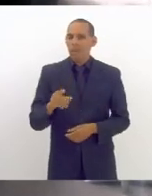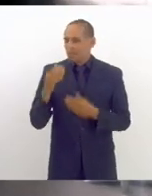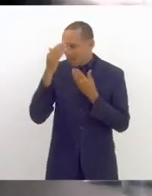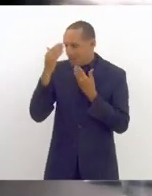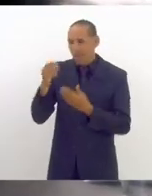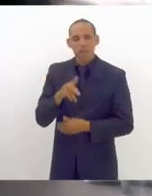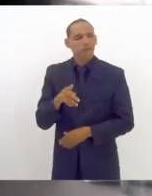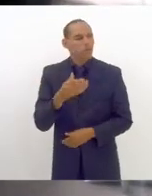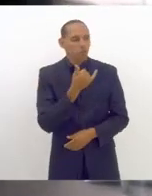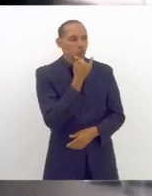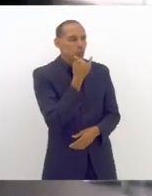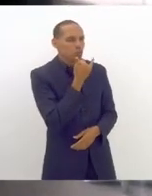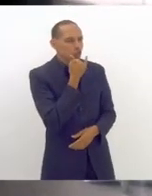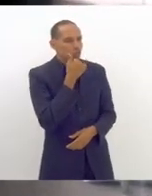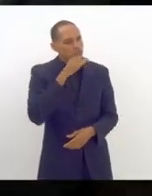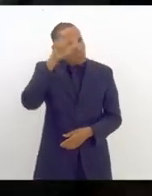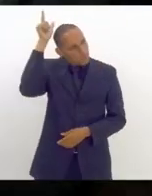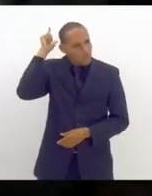presidente